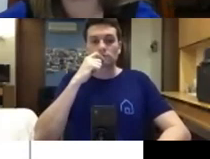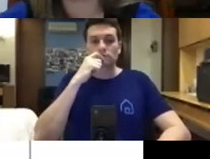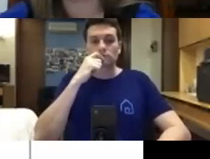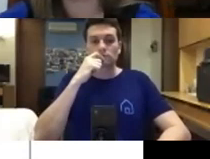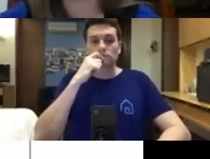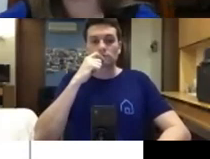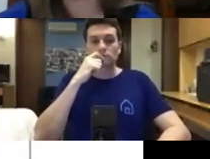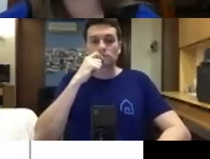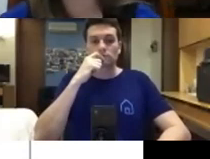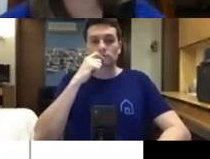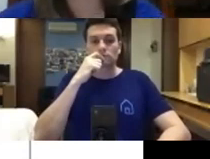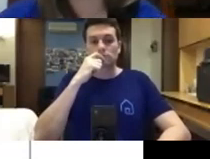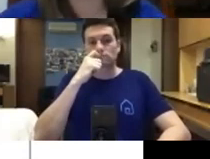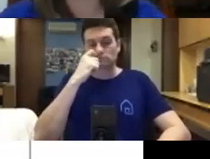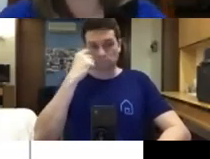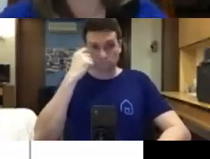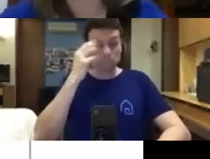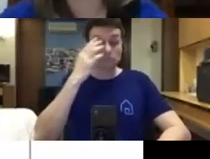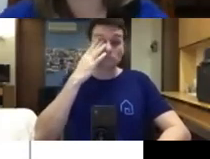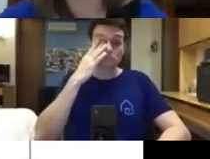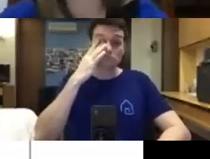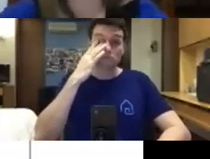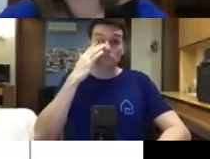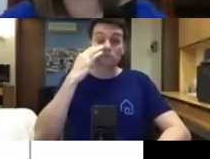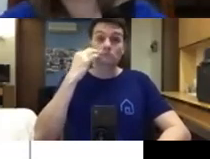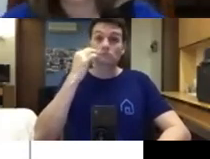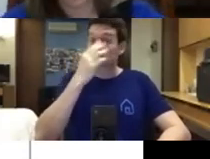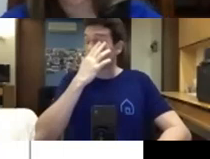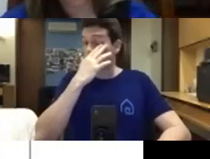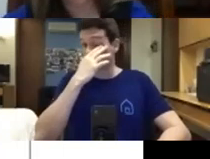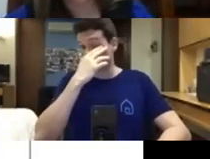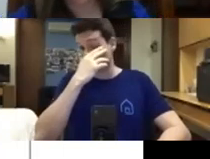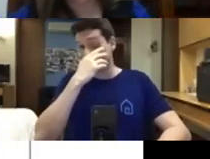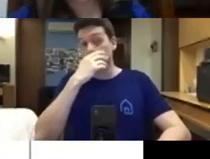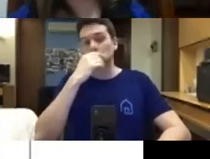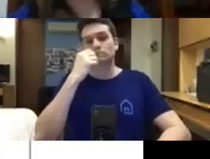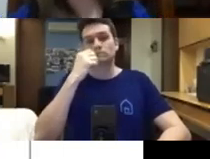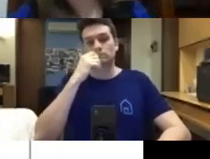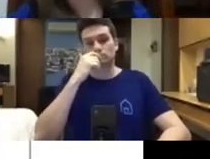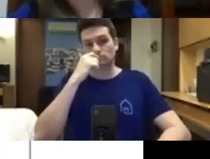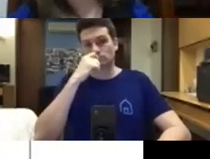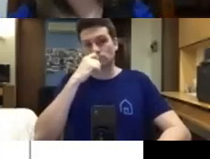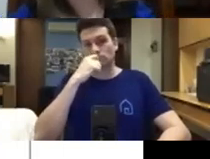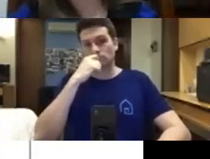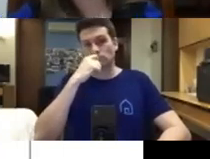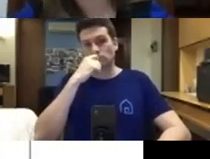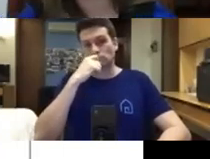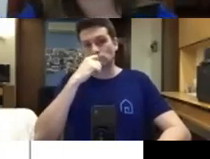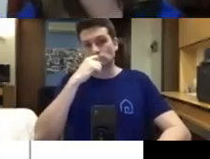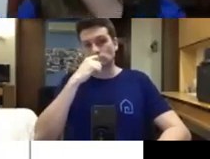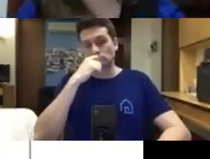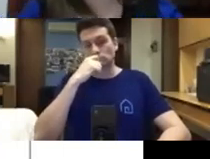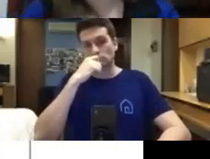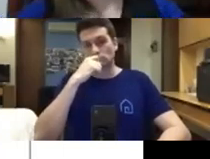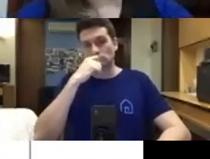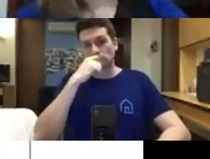muito comum, né, Vanessa, o uso de fibras de polipropileno, né? E até já há estudos aí de outros tipos de